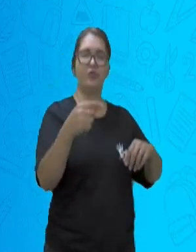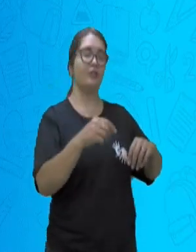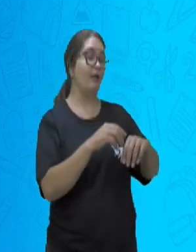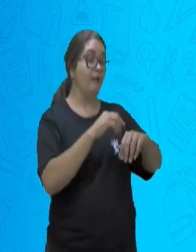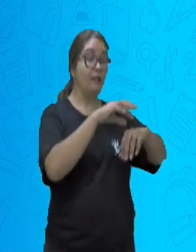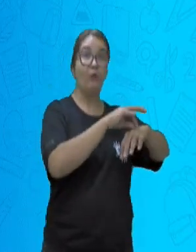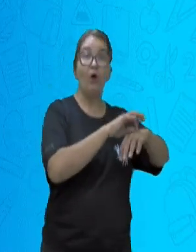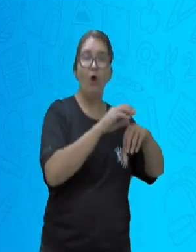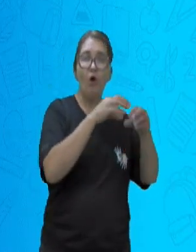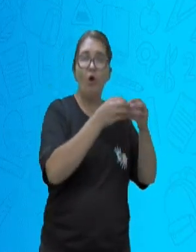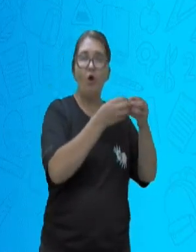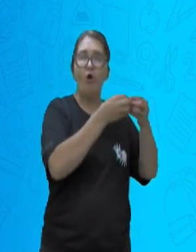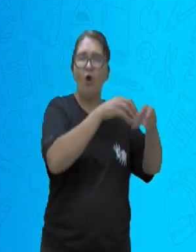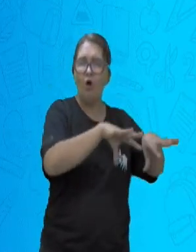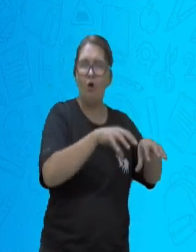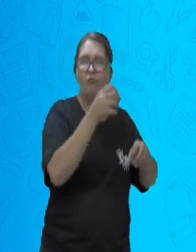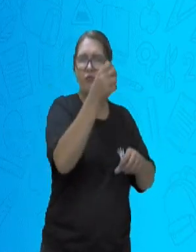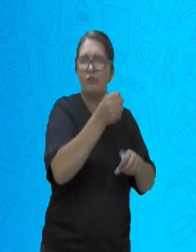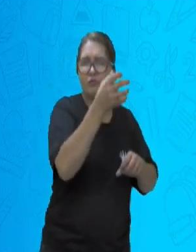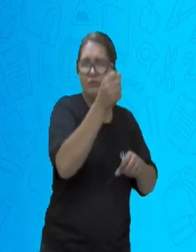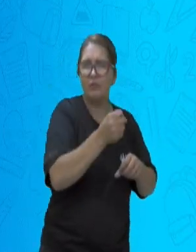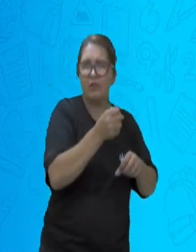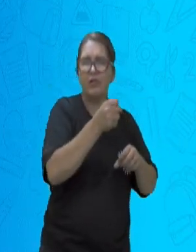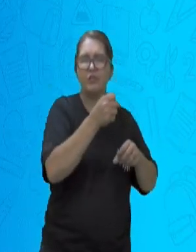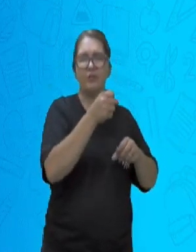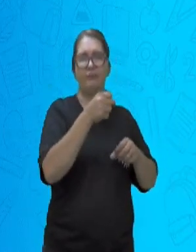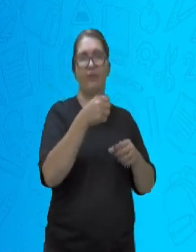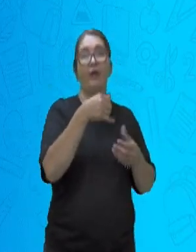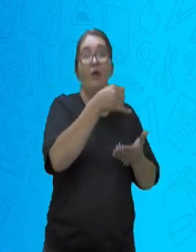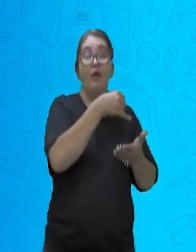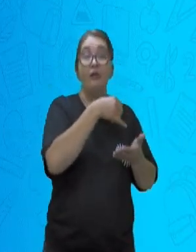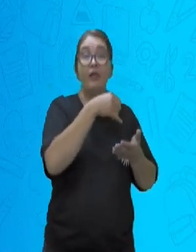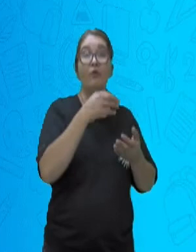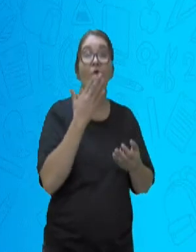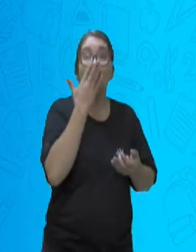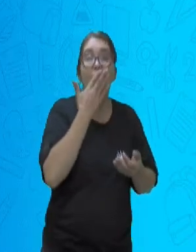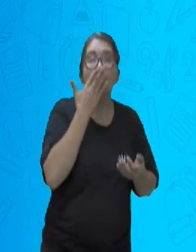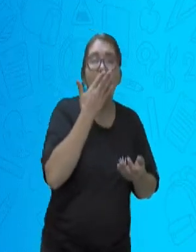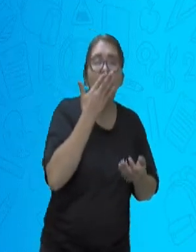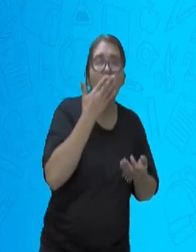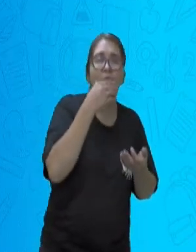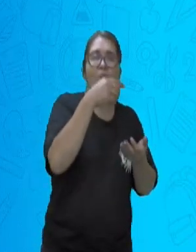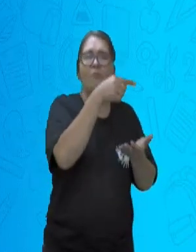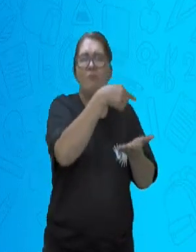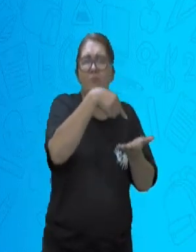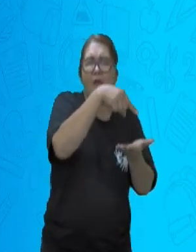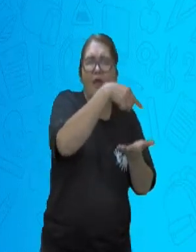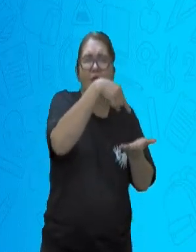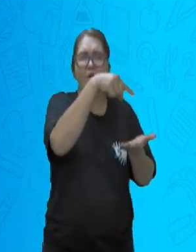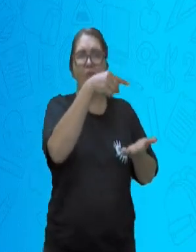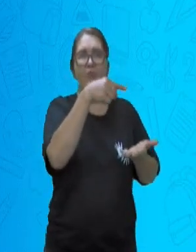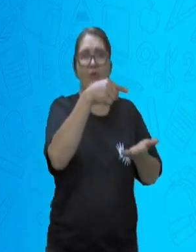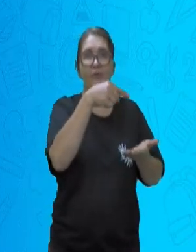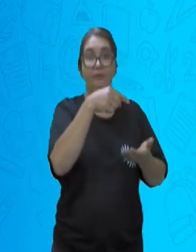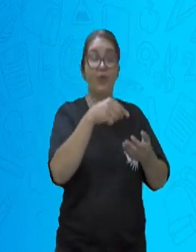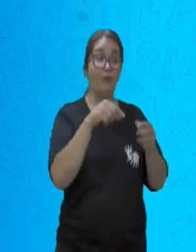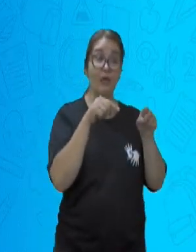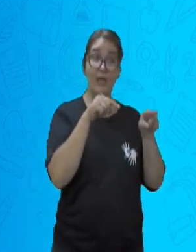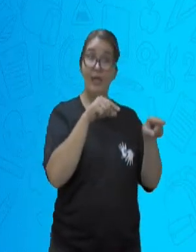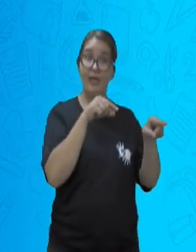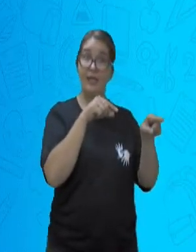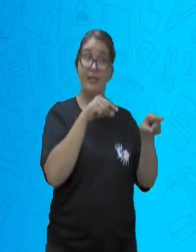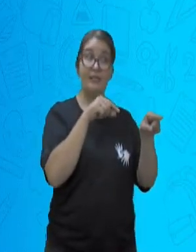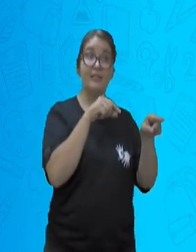o mel e o leite e derivados. Esses alimentos, eles são derivados de origem animal. A gente tem que